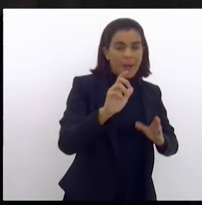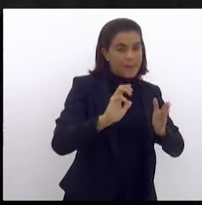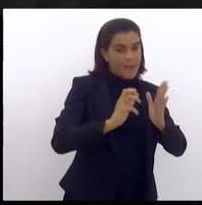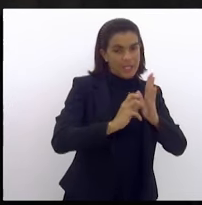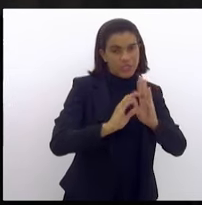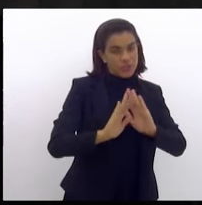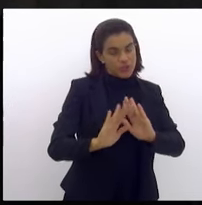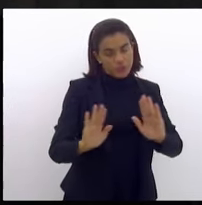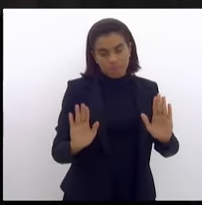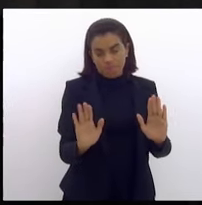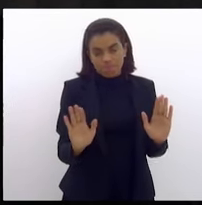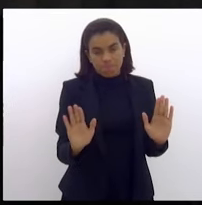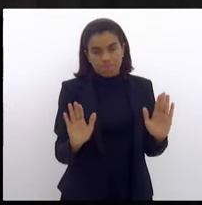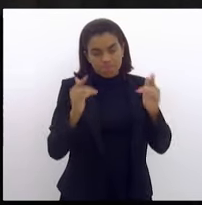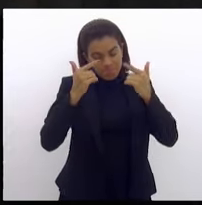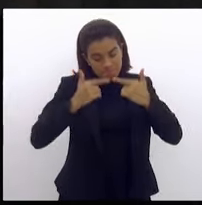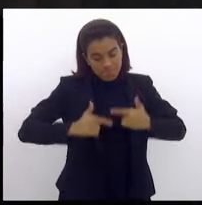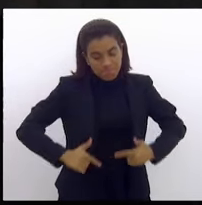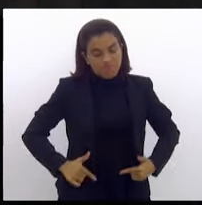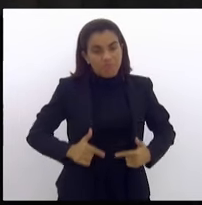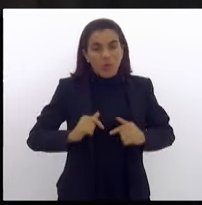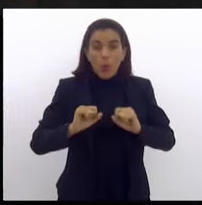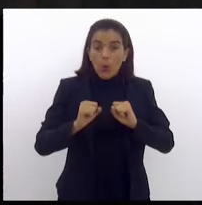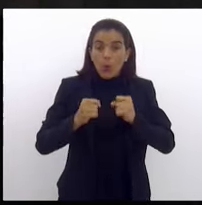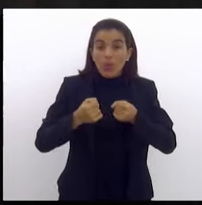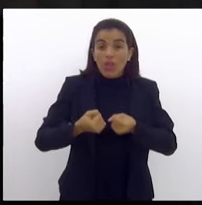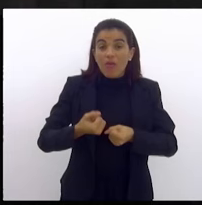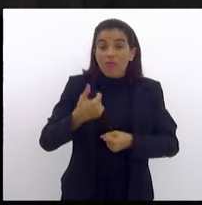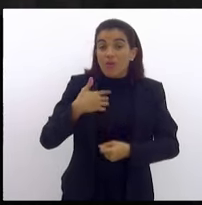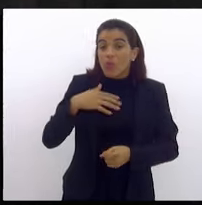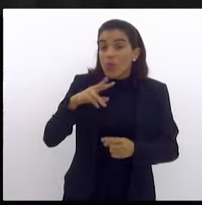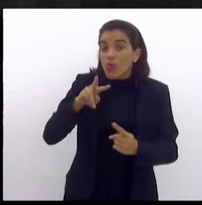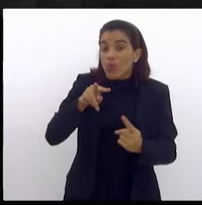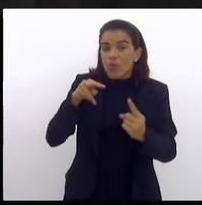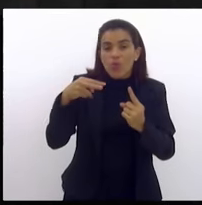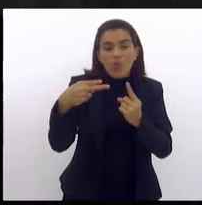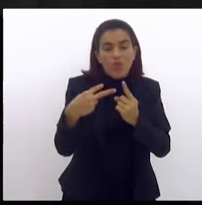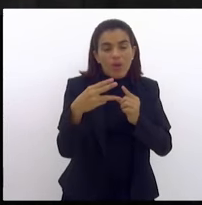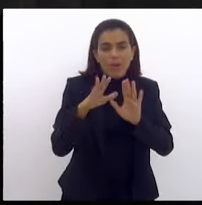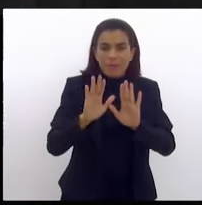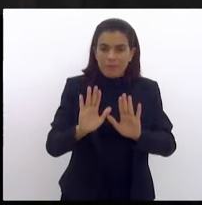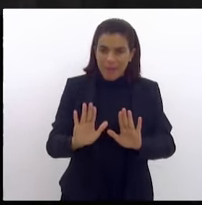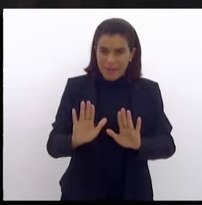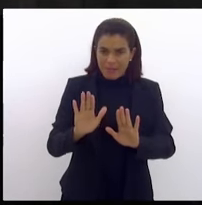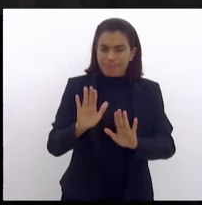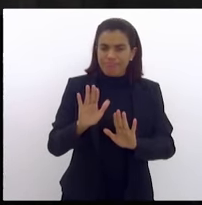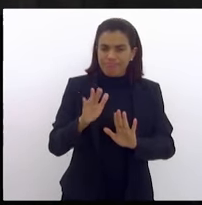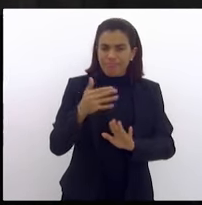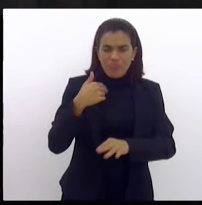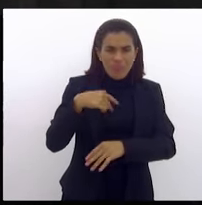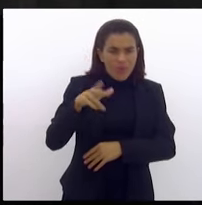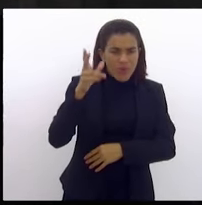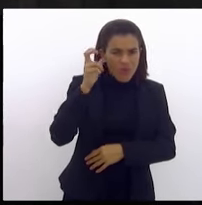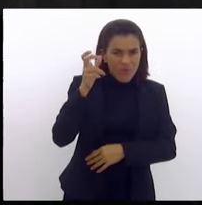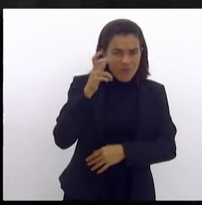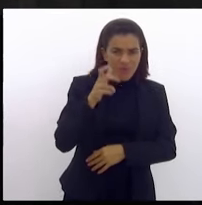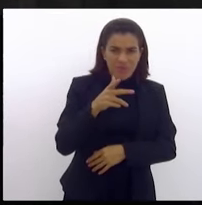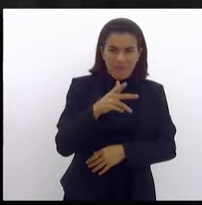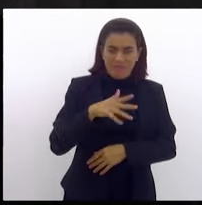nenhum. Eu defendo o meu ponto de vista. Mas como as falas que eu ouvi